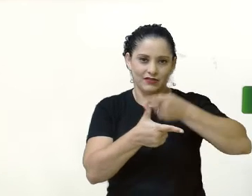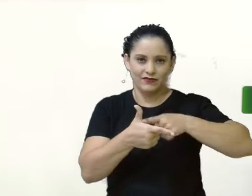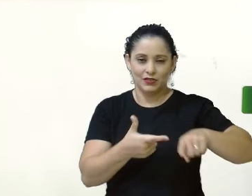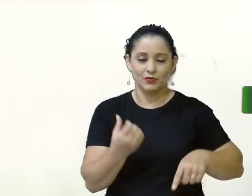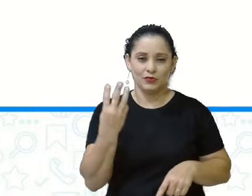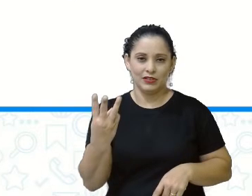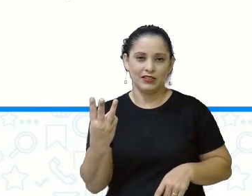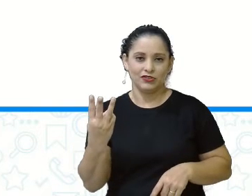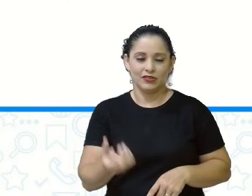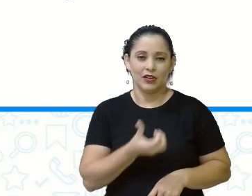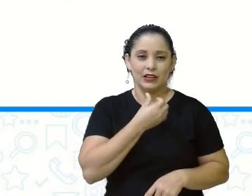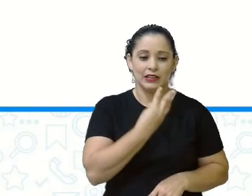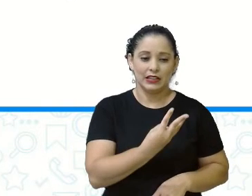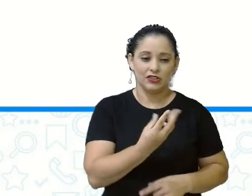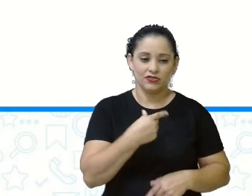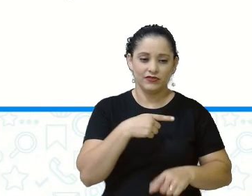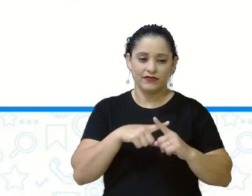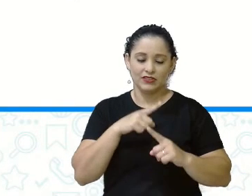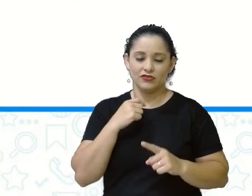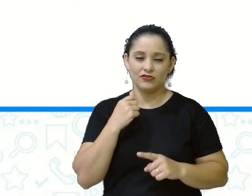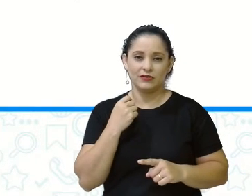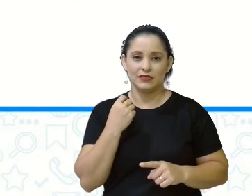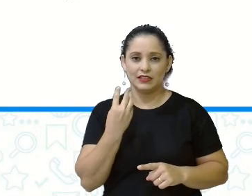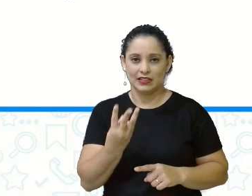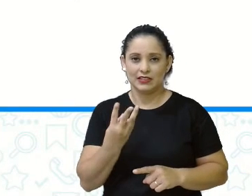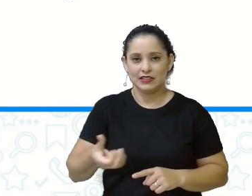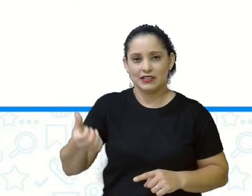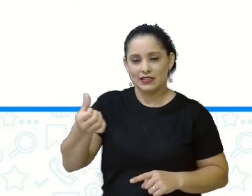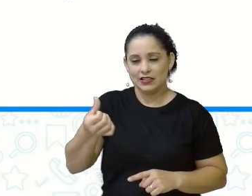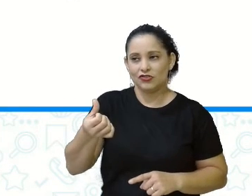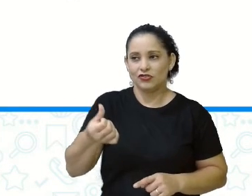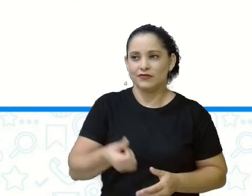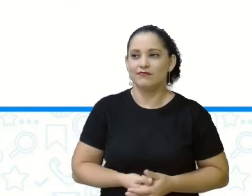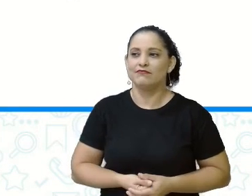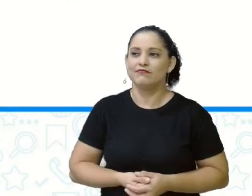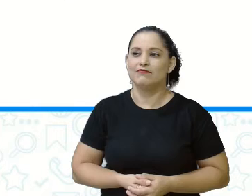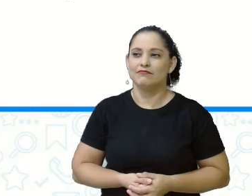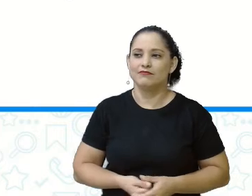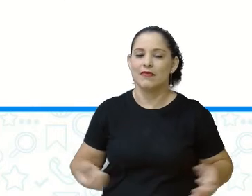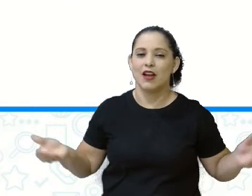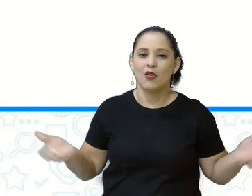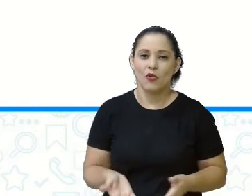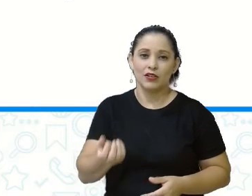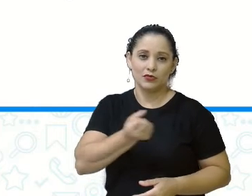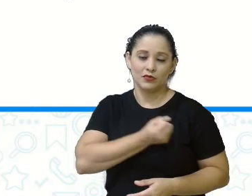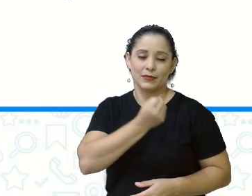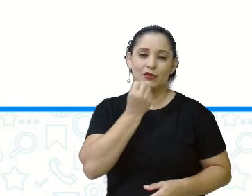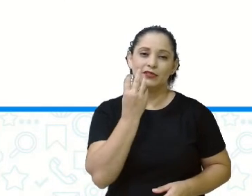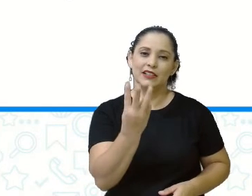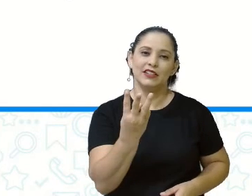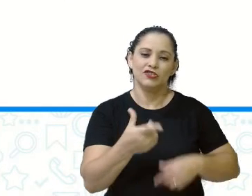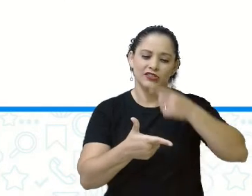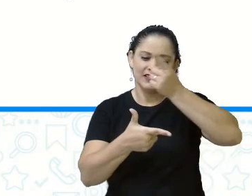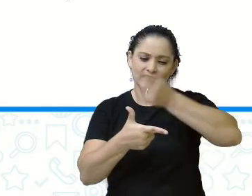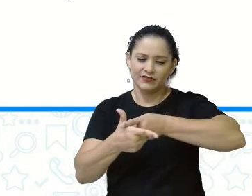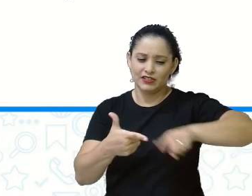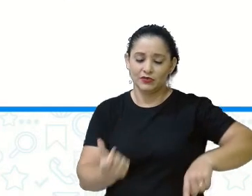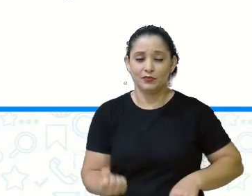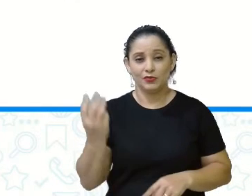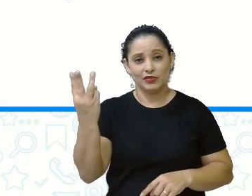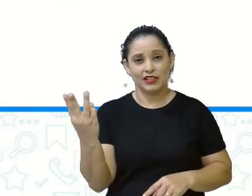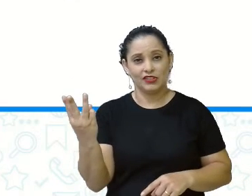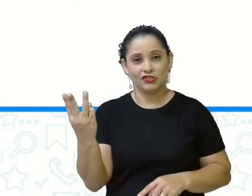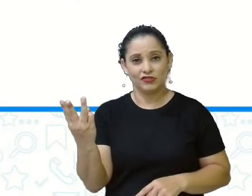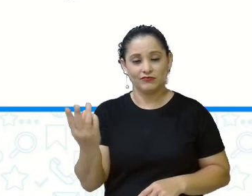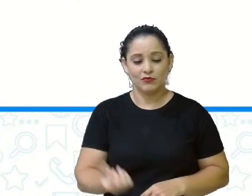vezes 2, 6, menos 6 dá 0. Tenho mais um algarismo. Número 3, que dividido por 3